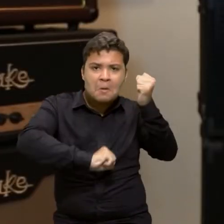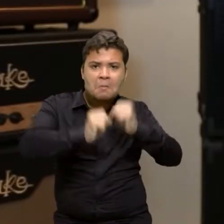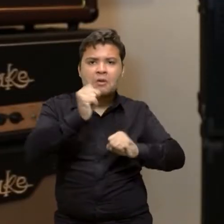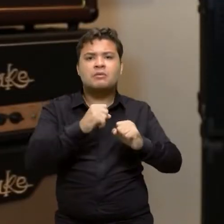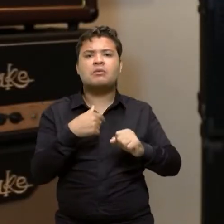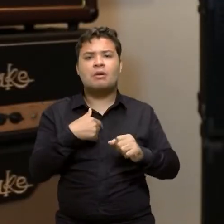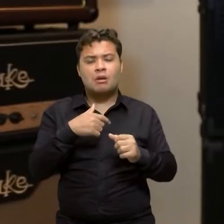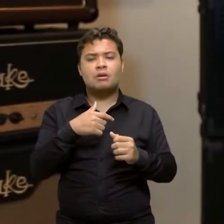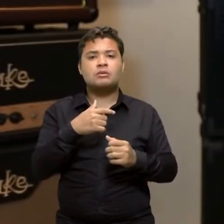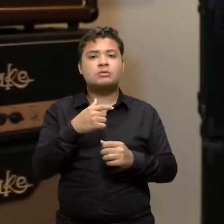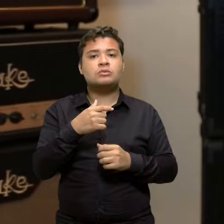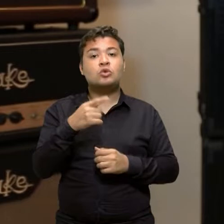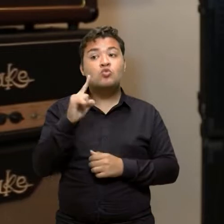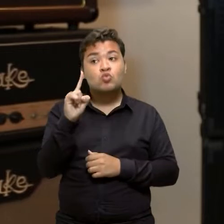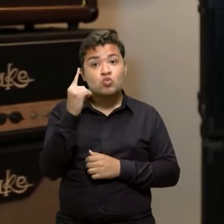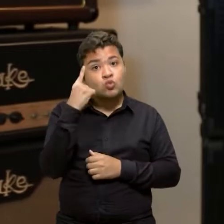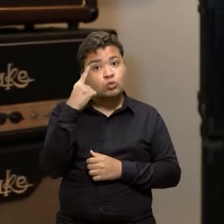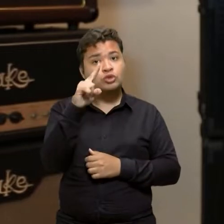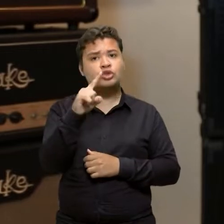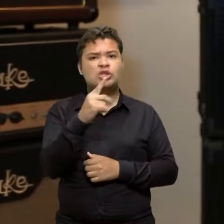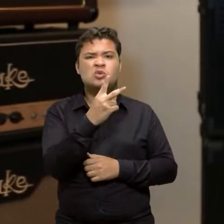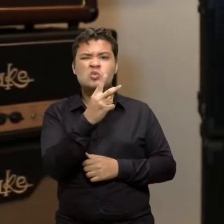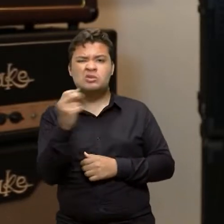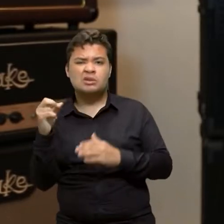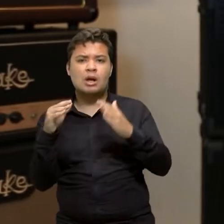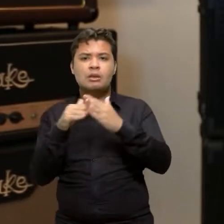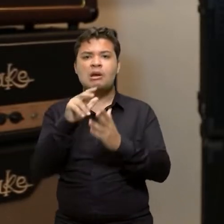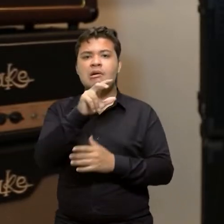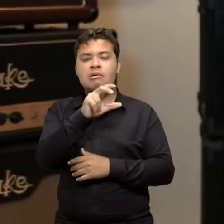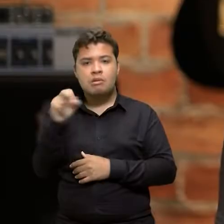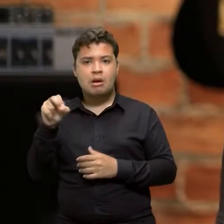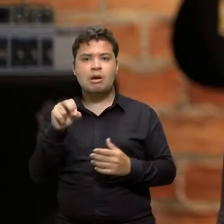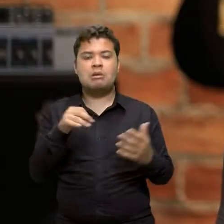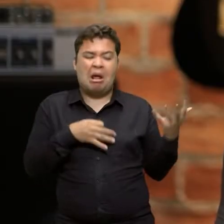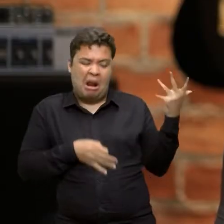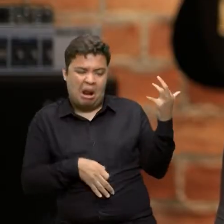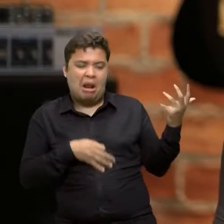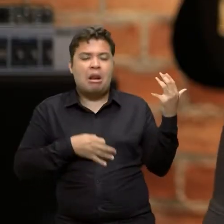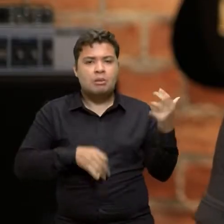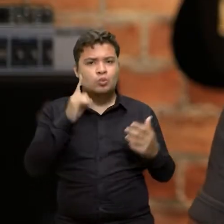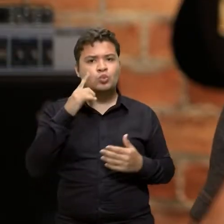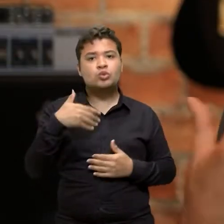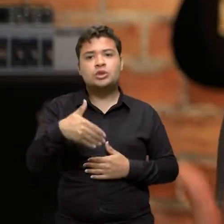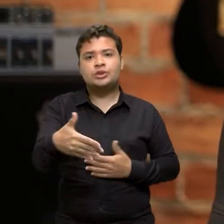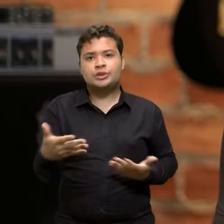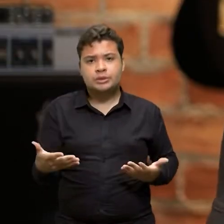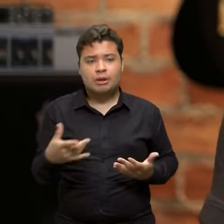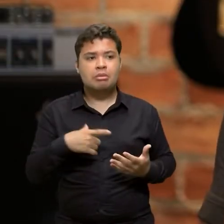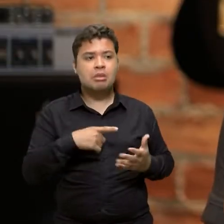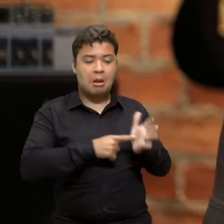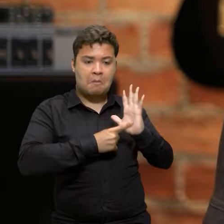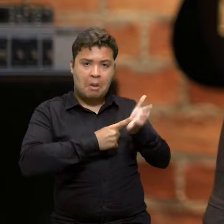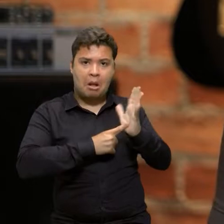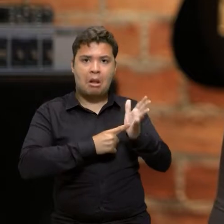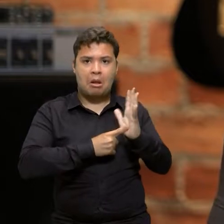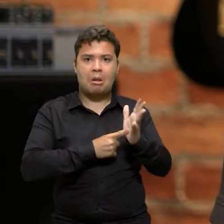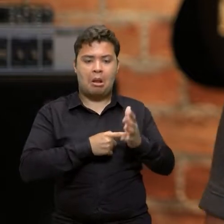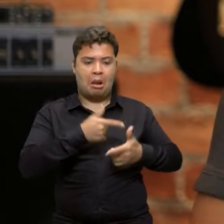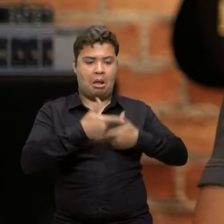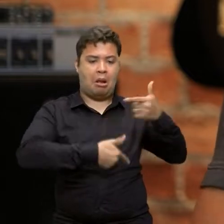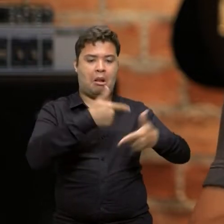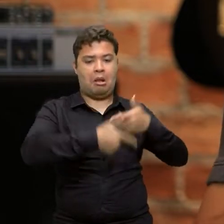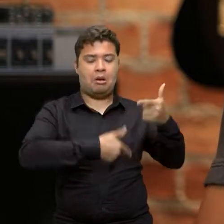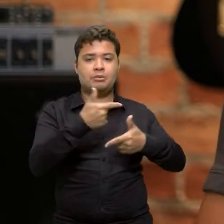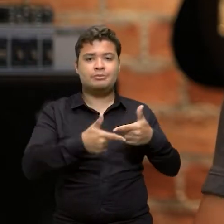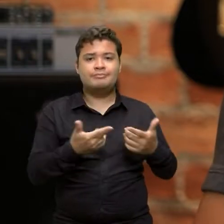de 200 a 500 guitarras em um dia, né? Ela tem metas, é tudo feito mais rápido, por máquinas, né?